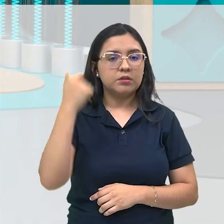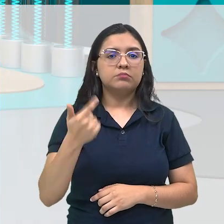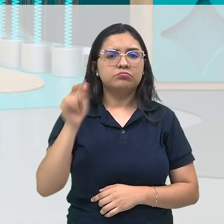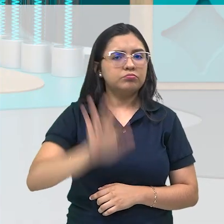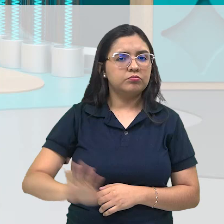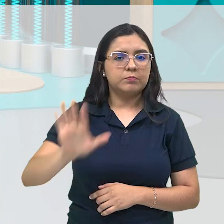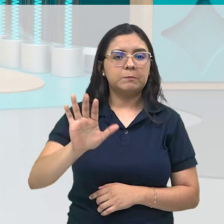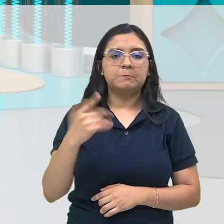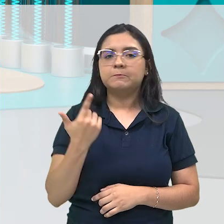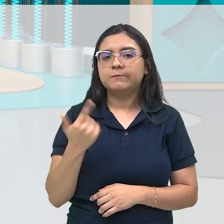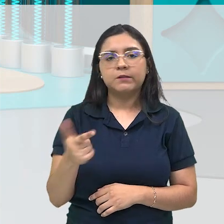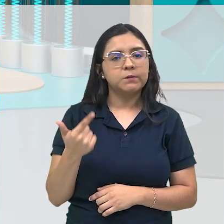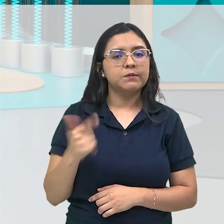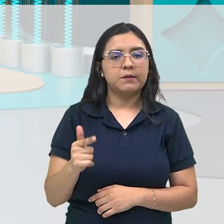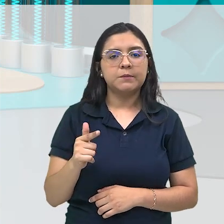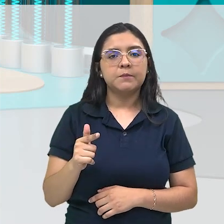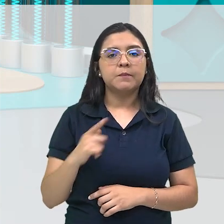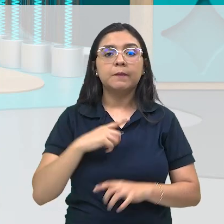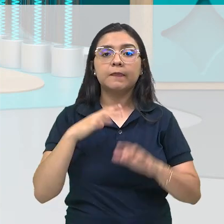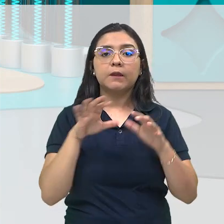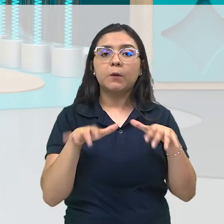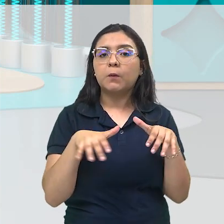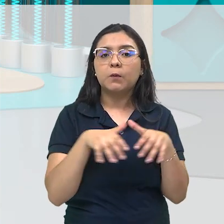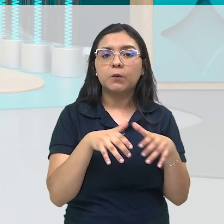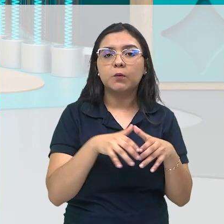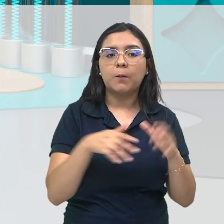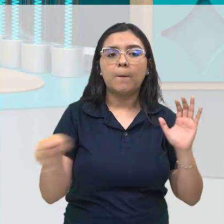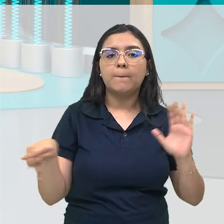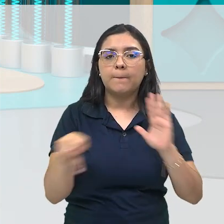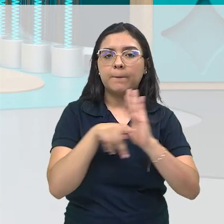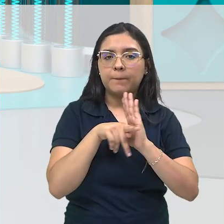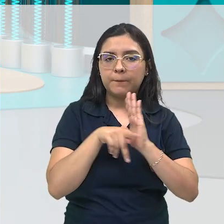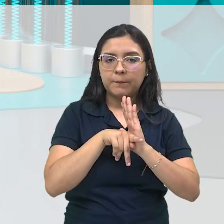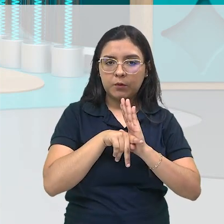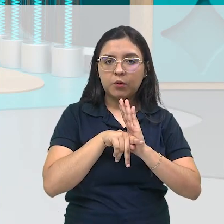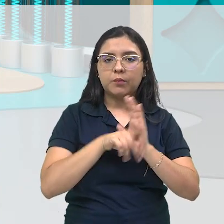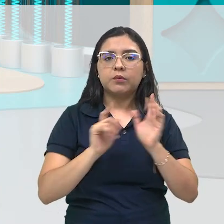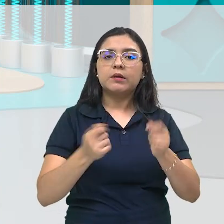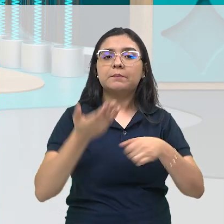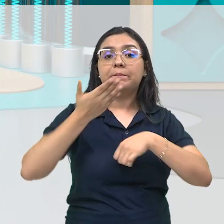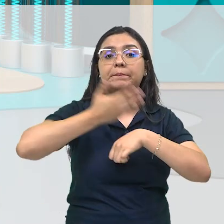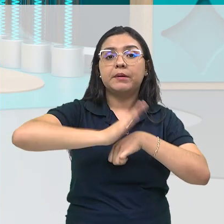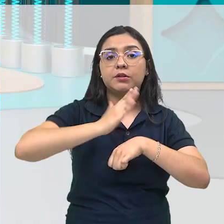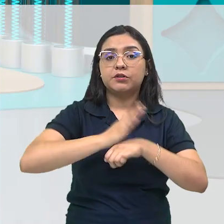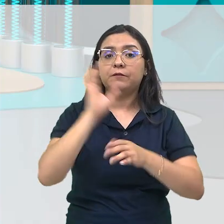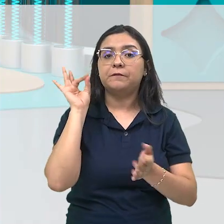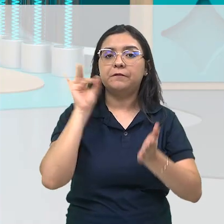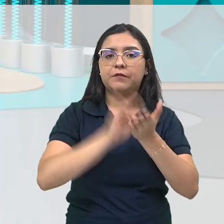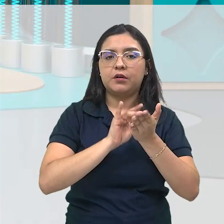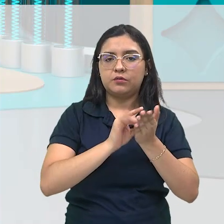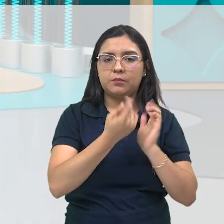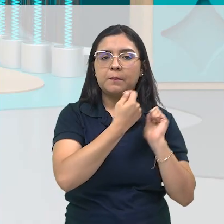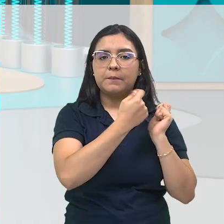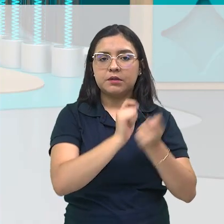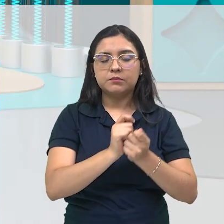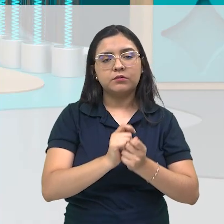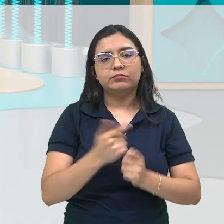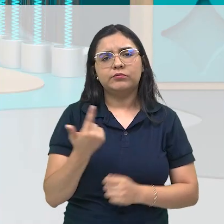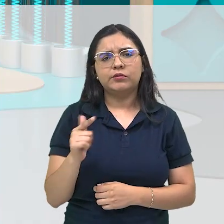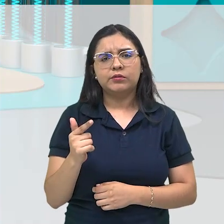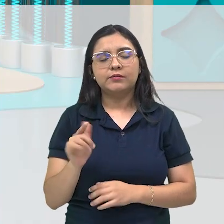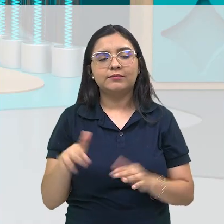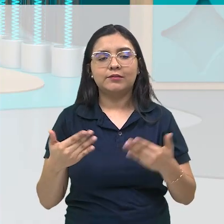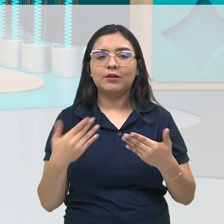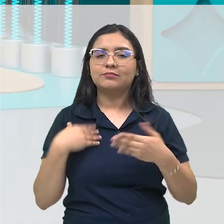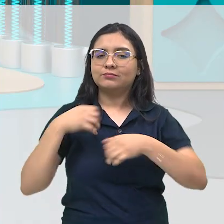tem um grupo da qual se pratique realmente o beisebol, né? Então,